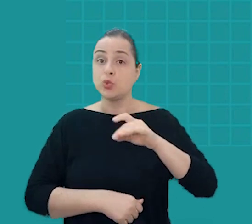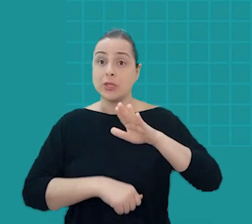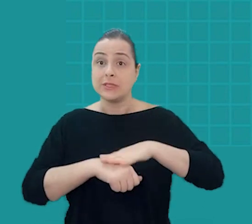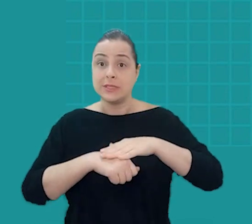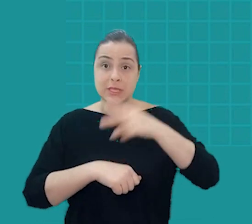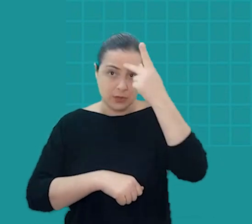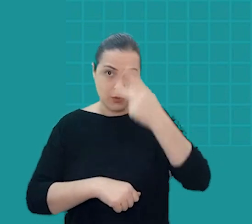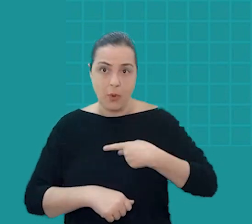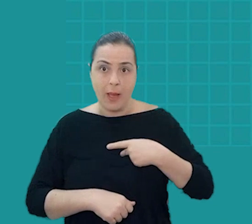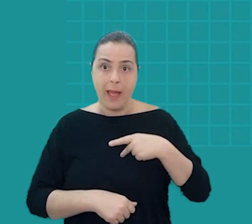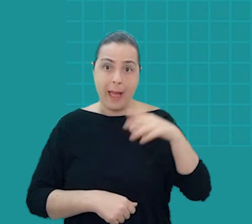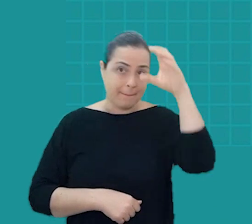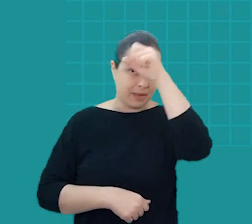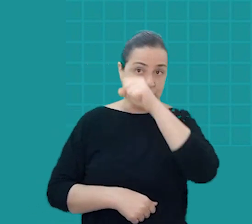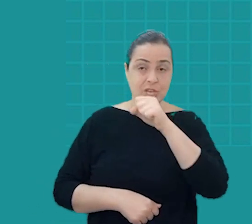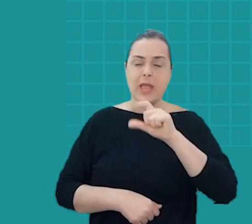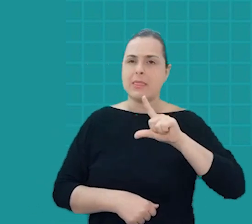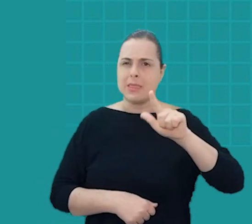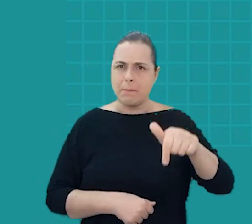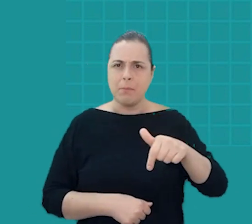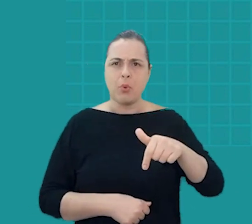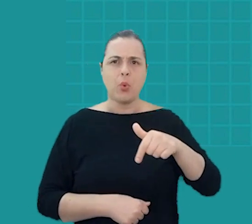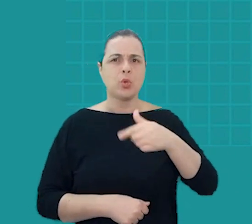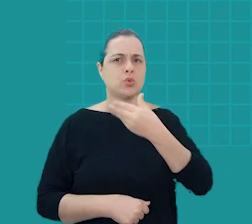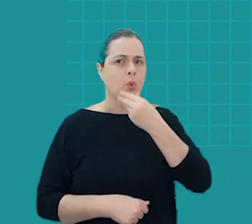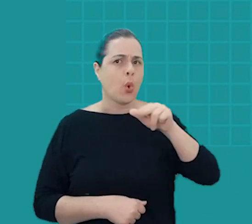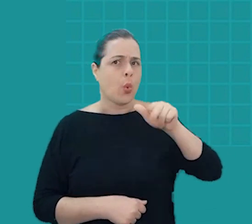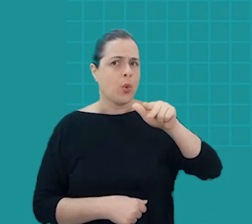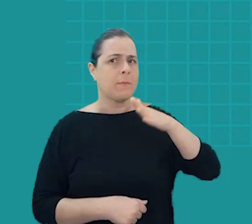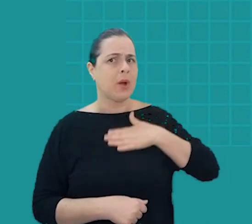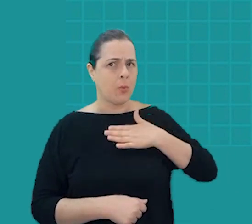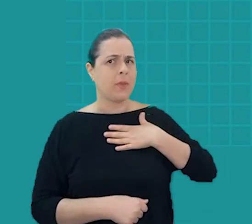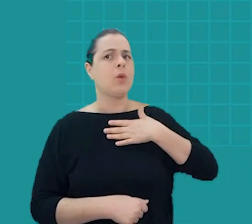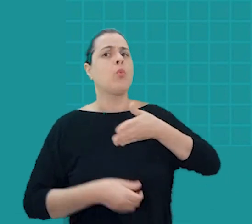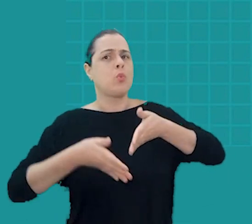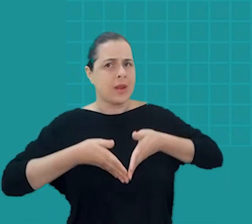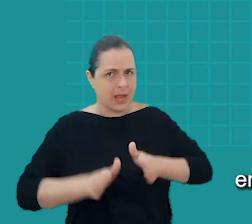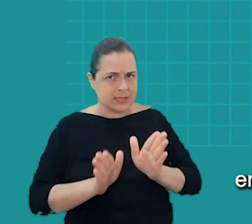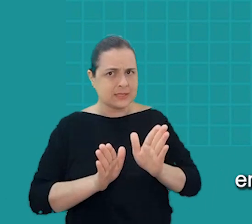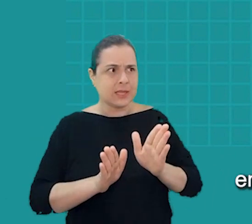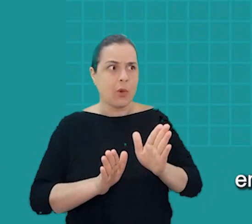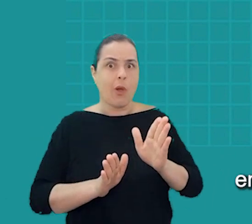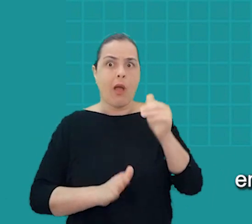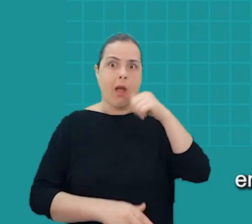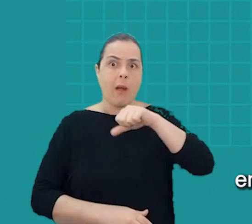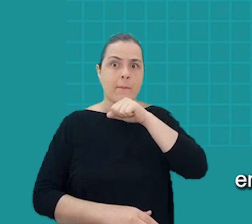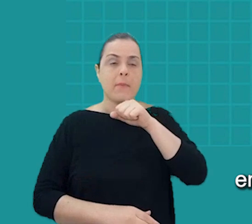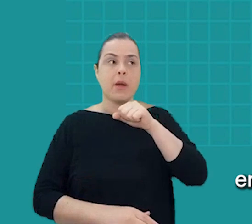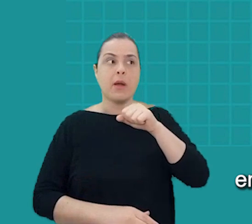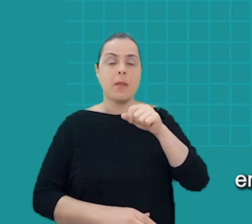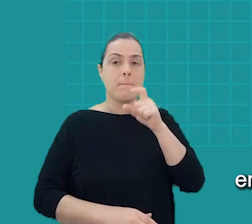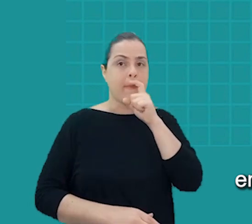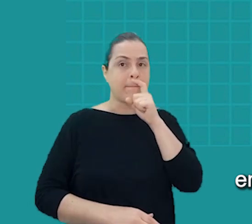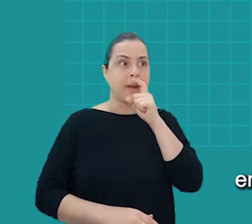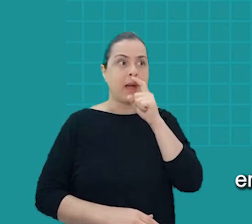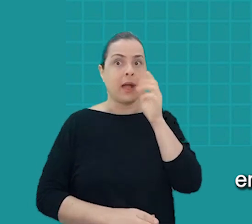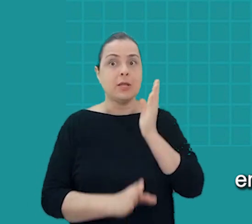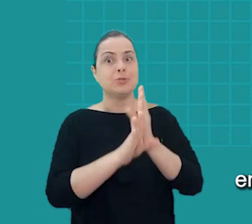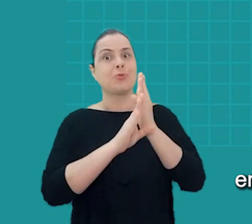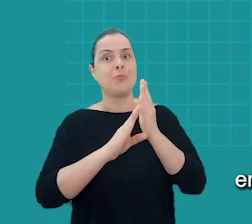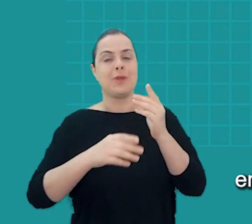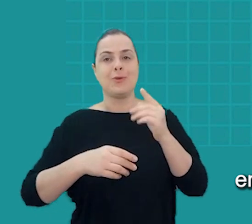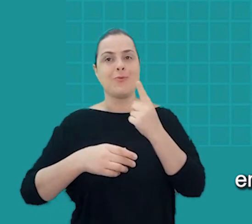estava nascendo, porque ela viu que ela tinha incompatibilidade sanguínea com meu pai deu um problema, então, para o meu